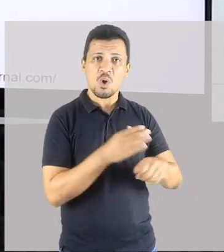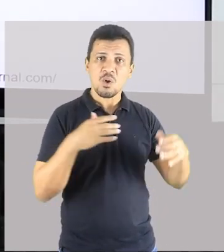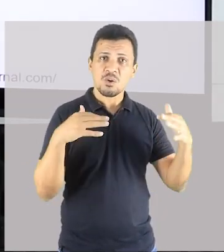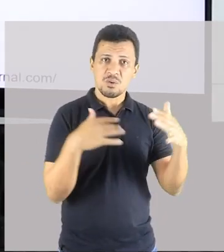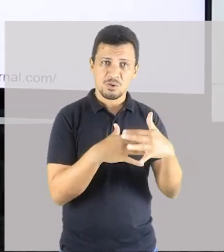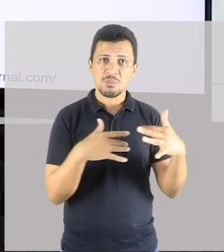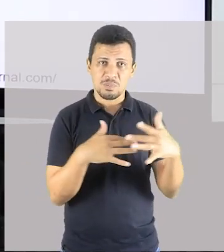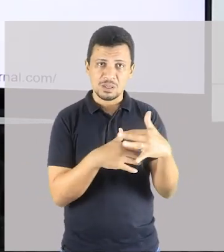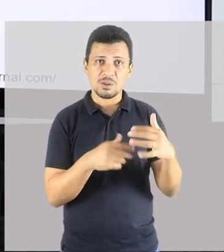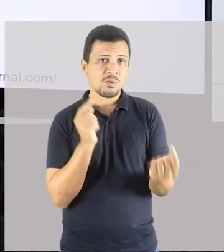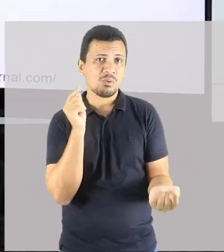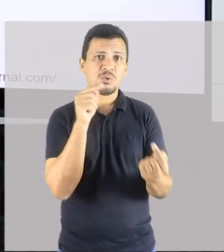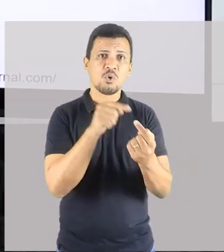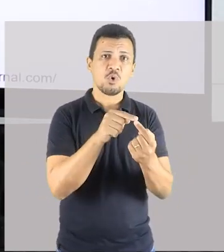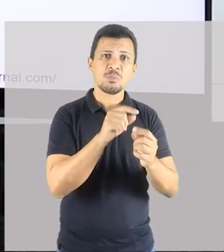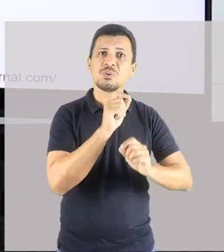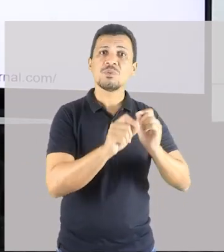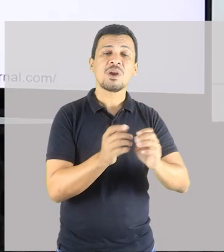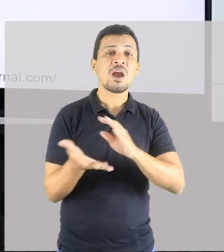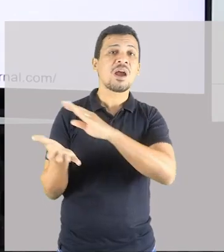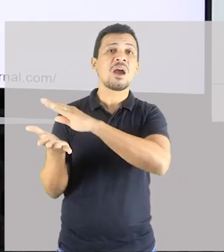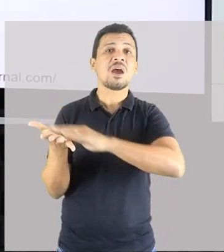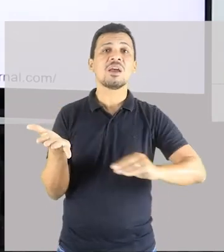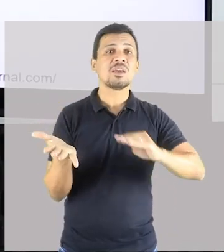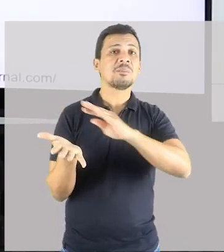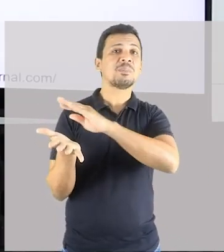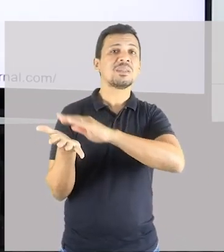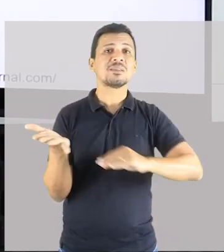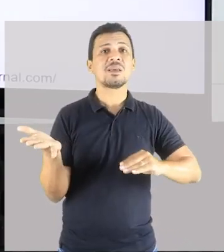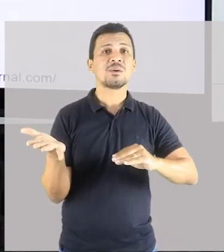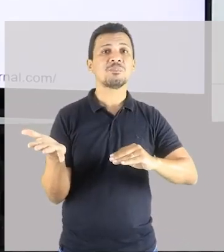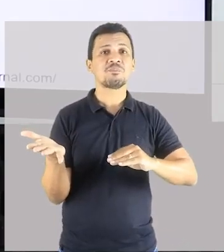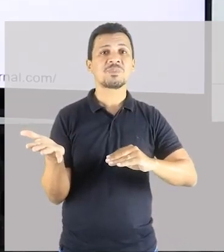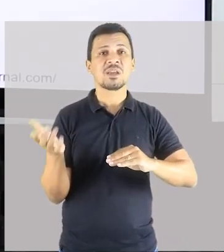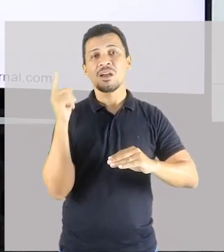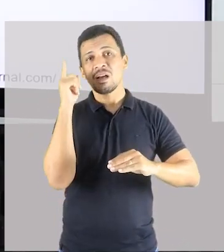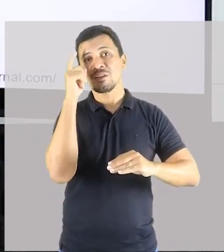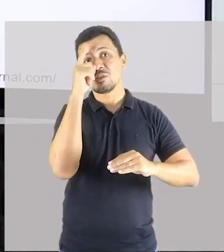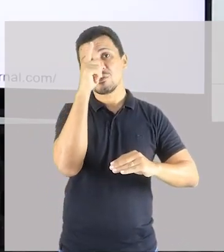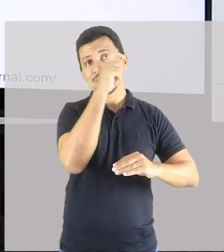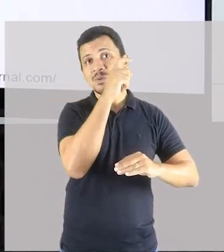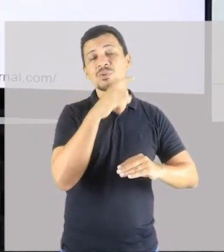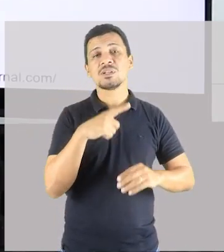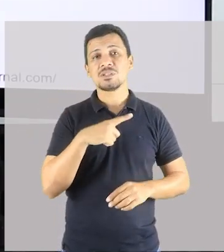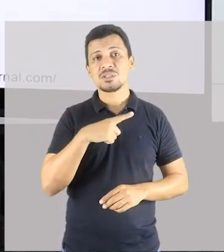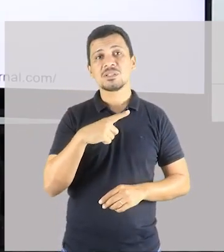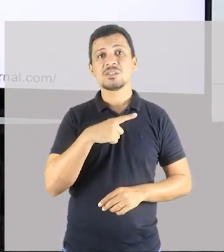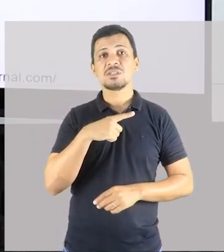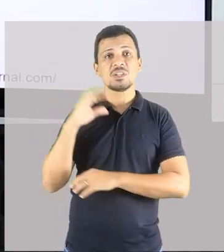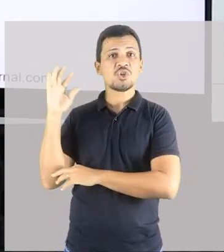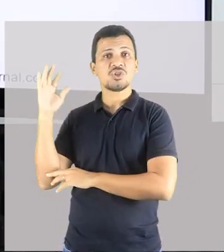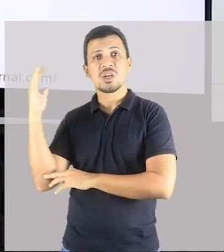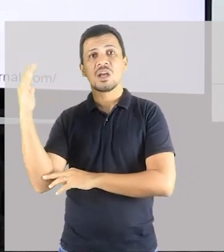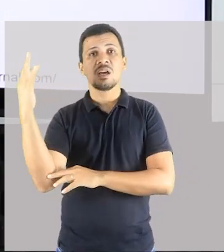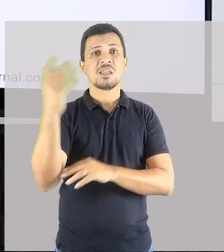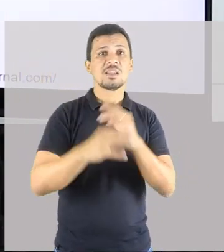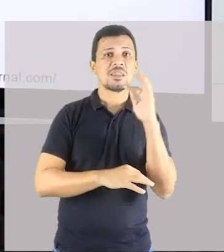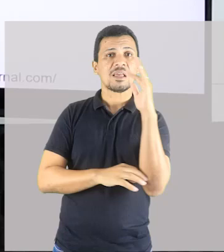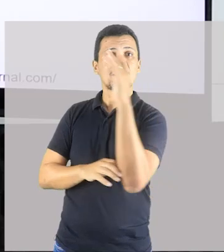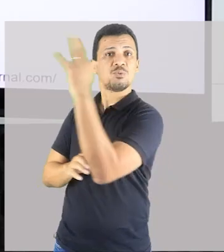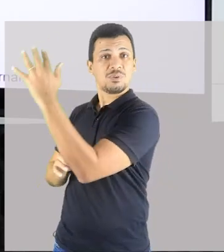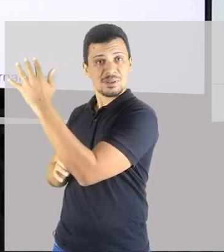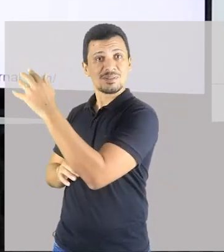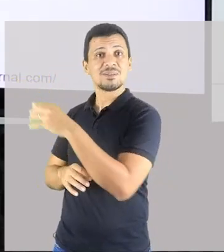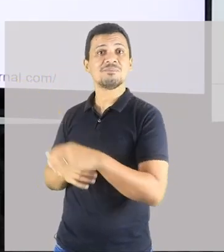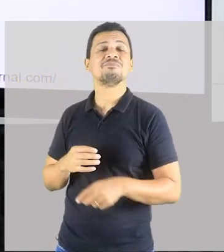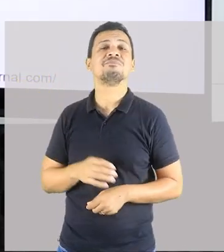urbanas buscam imitar as dificuldades, né, que existe na área